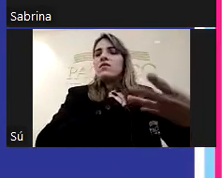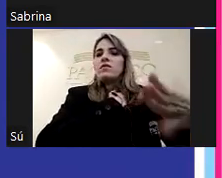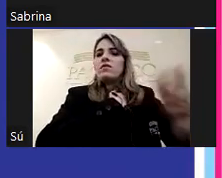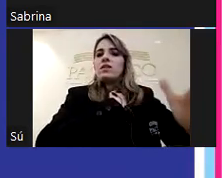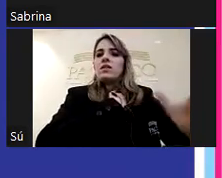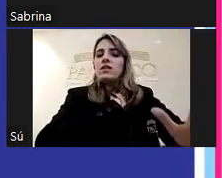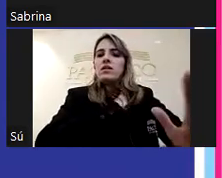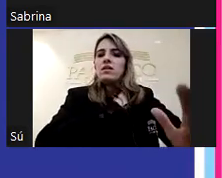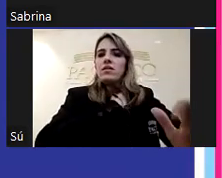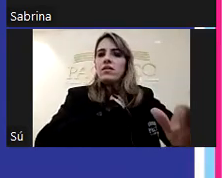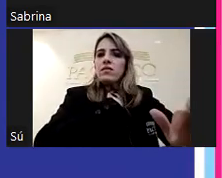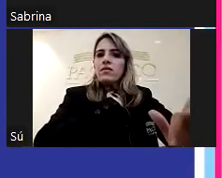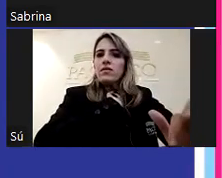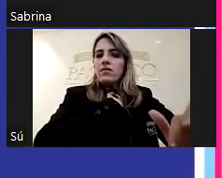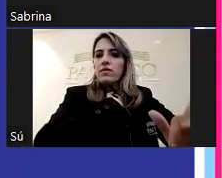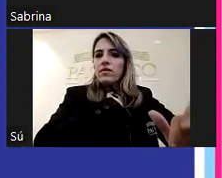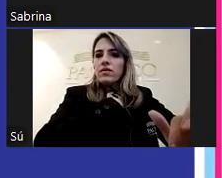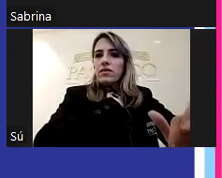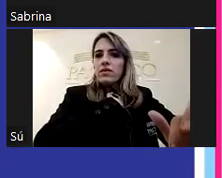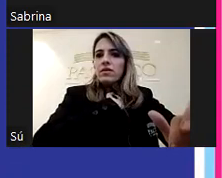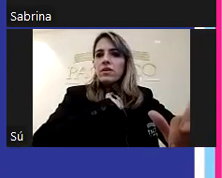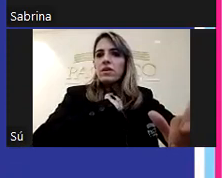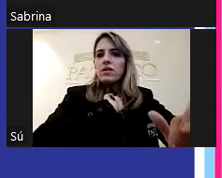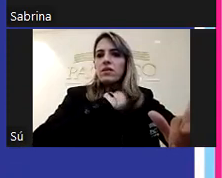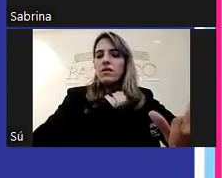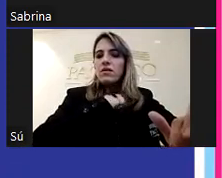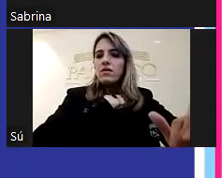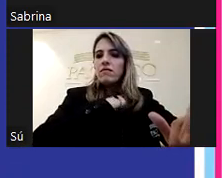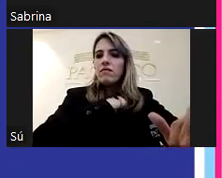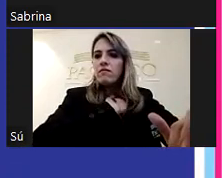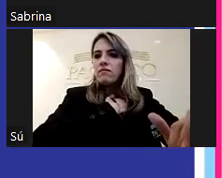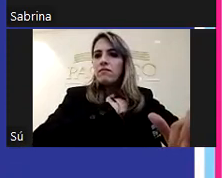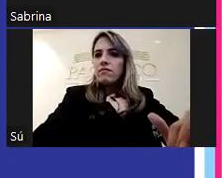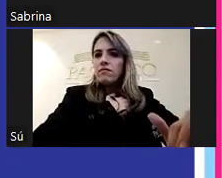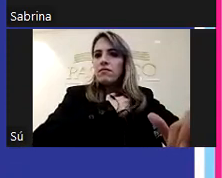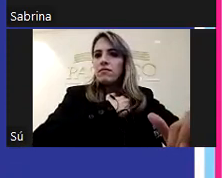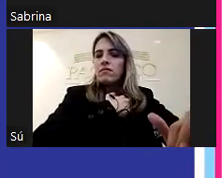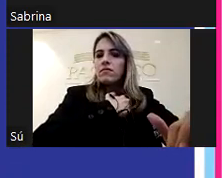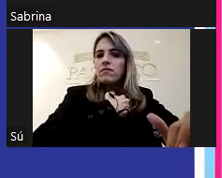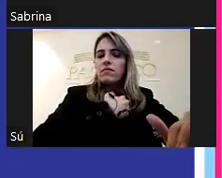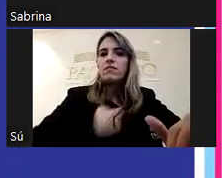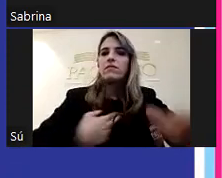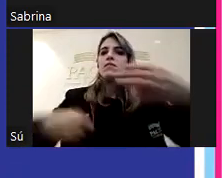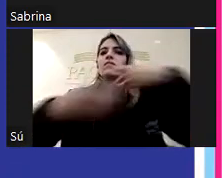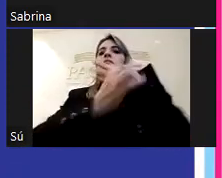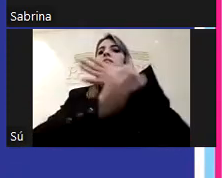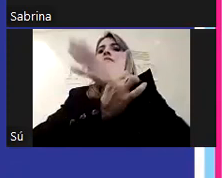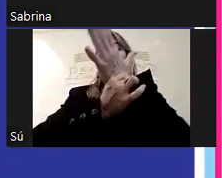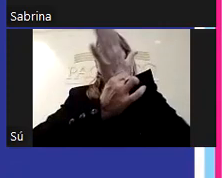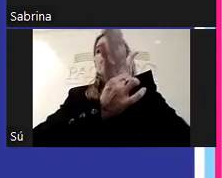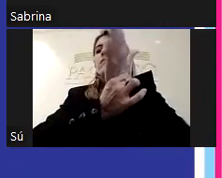Os traumas de infância, como a educação excessivamente repressora, carência